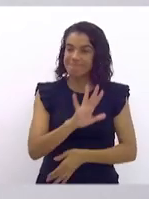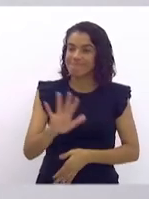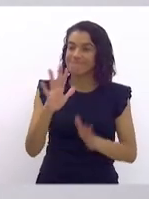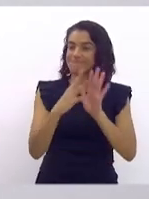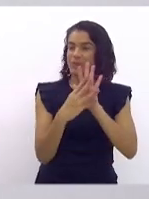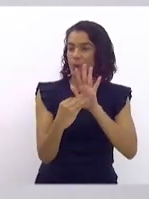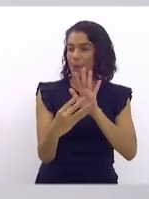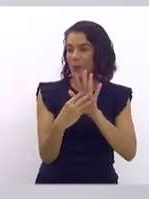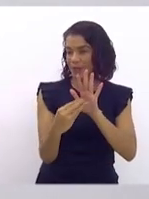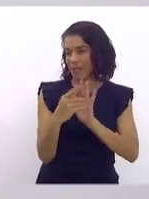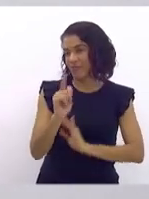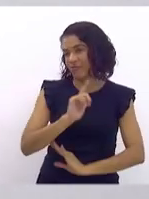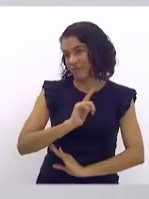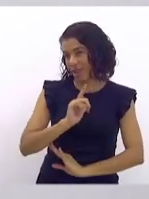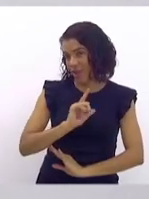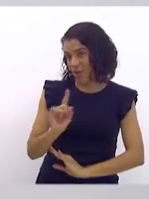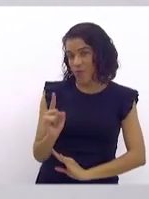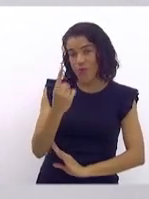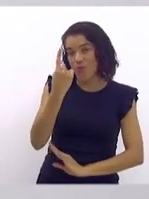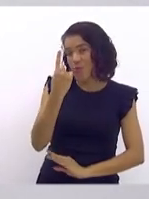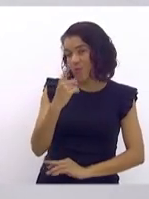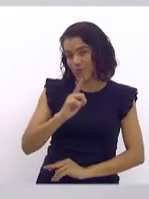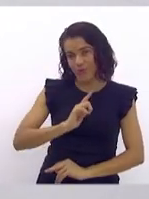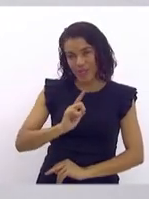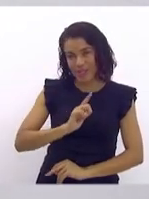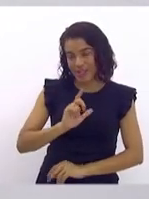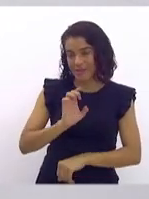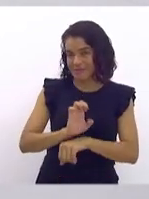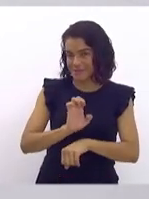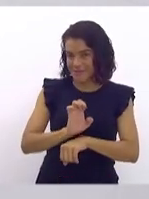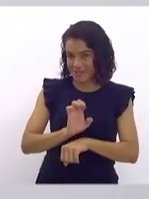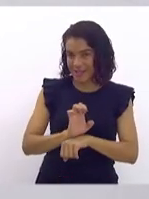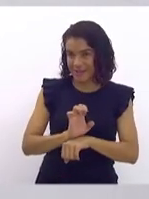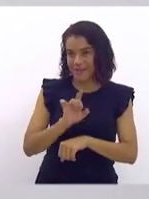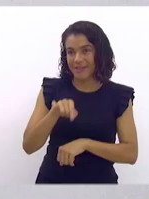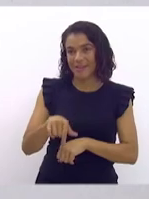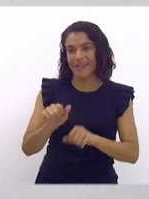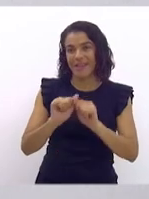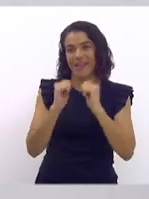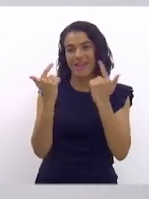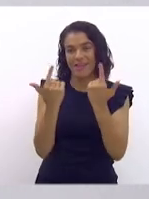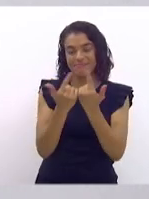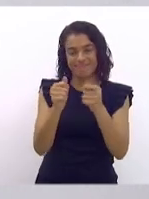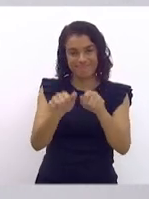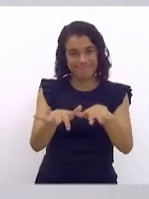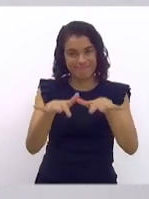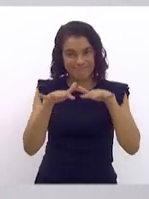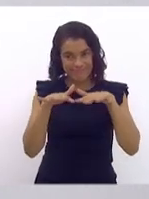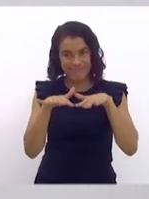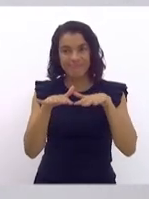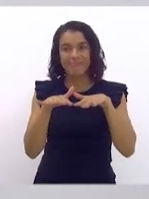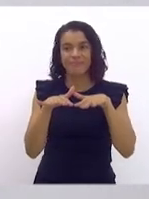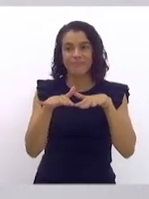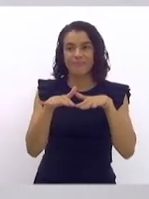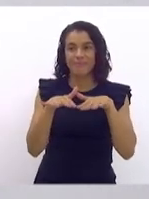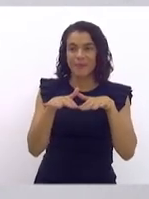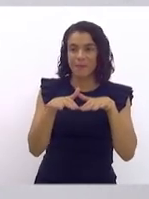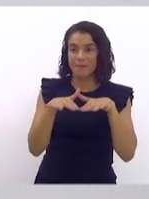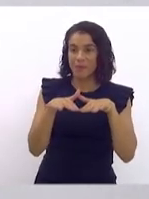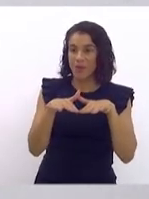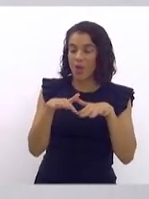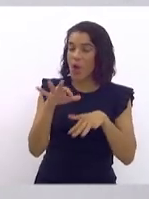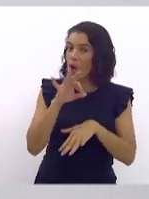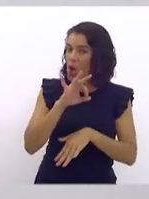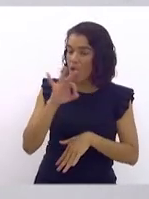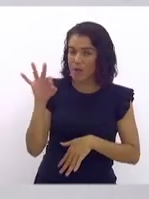dos mecanismos que já existe aqui, o único mecanismo que existe no Estado, que é o da Assembleia, com uma produção muito